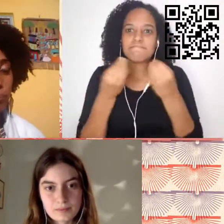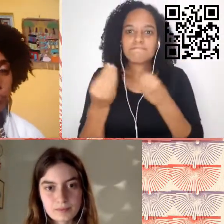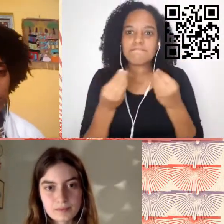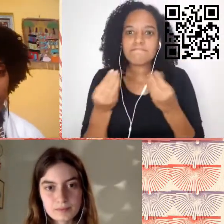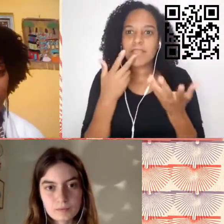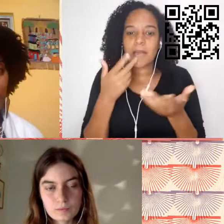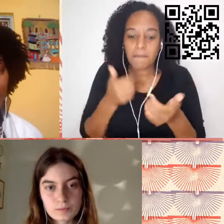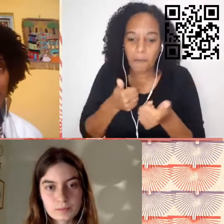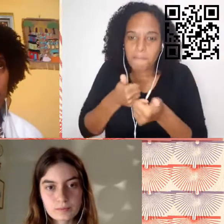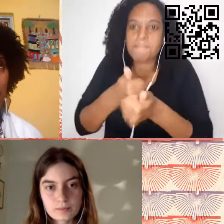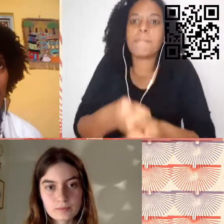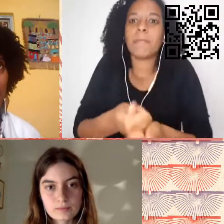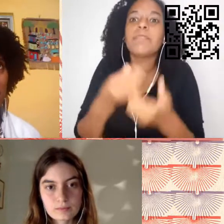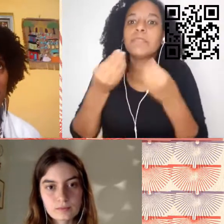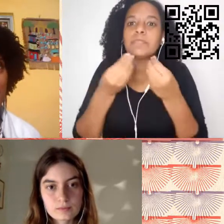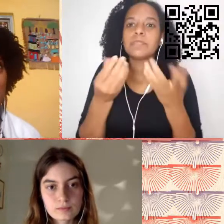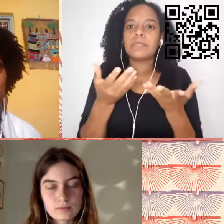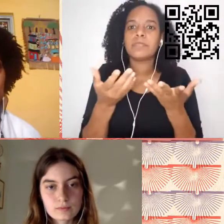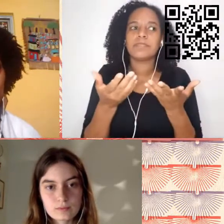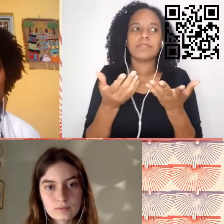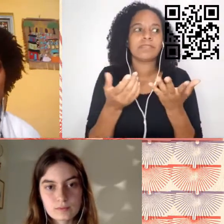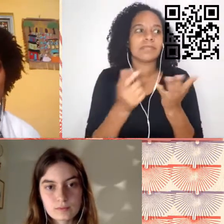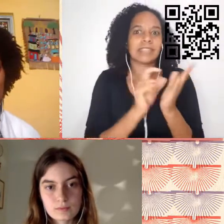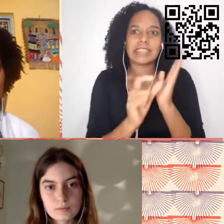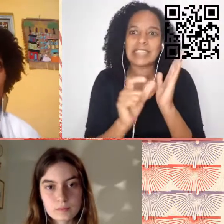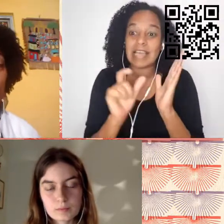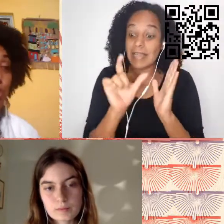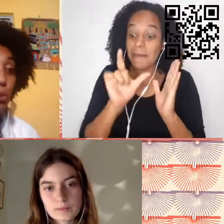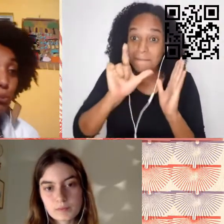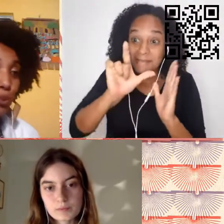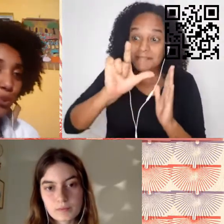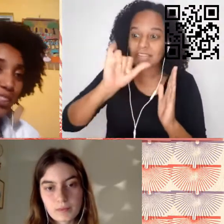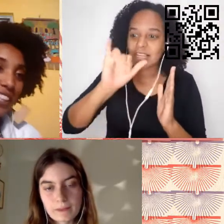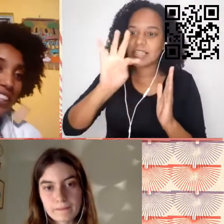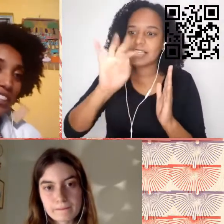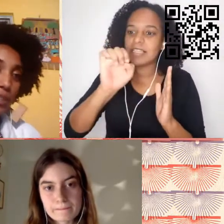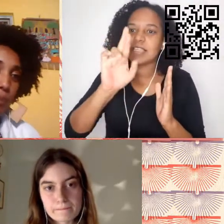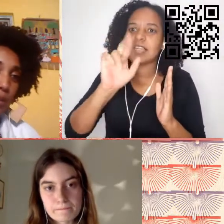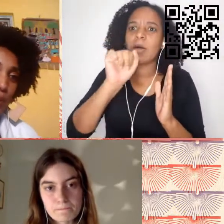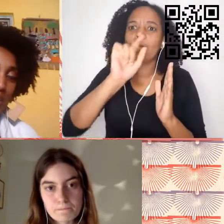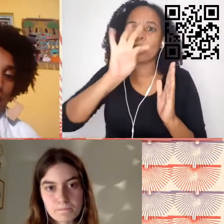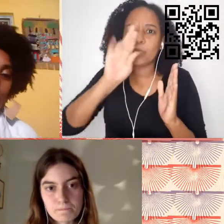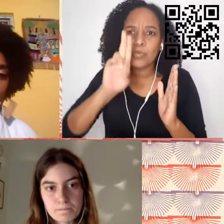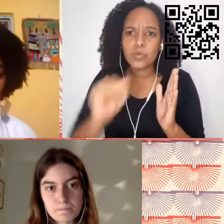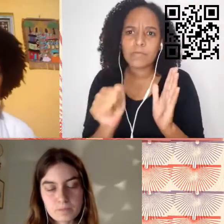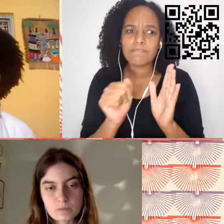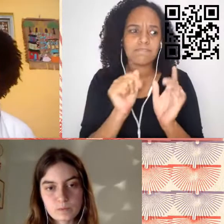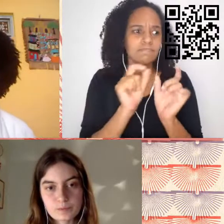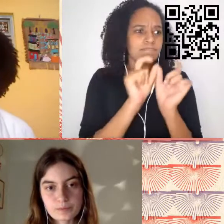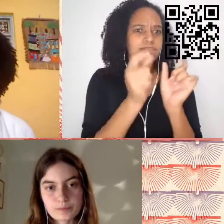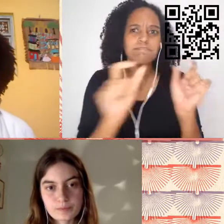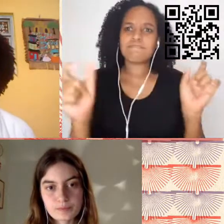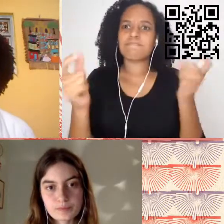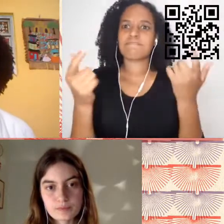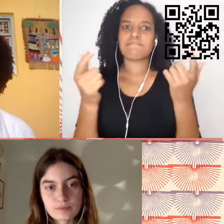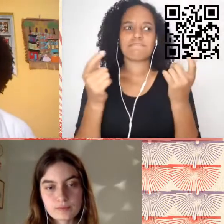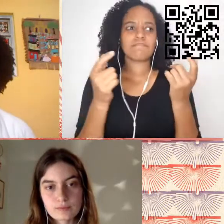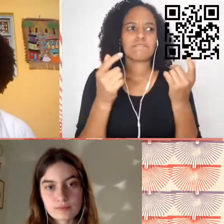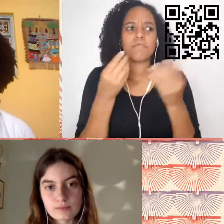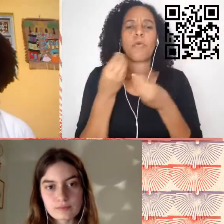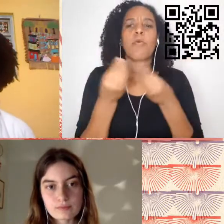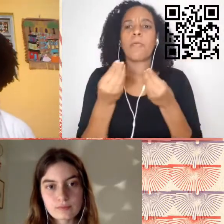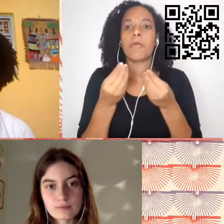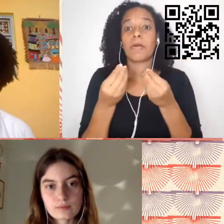aproximei dessa palavra literatura, desse conjunto de expressões da literatura, eu